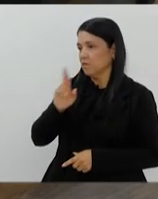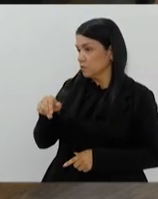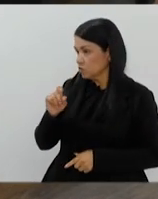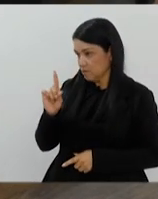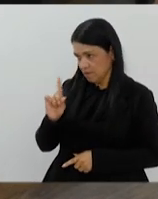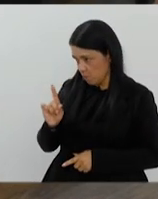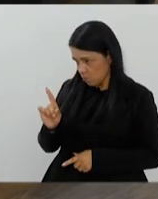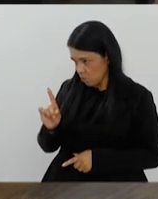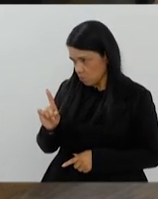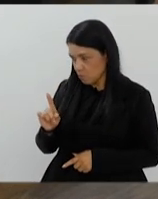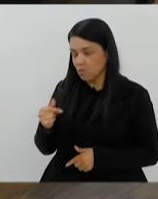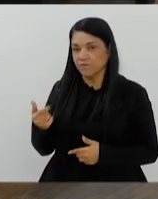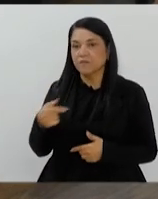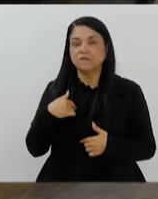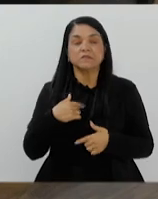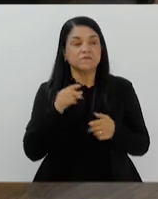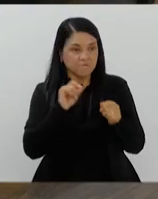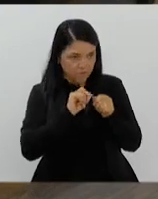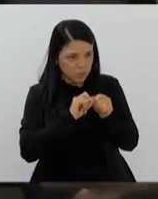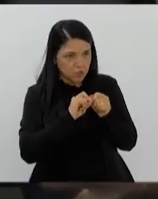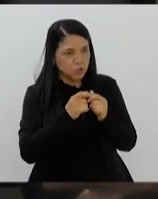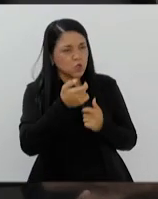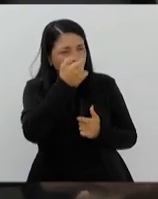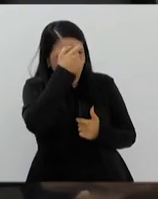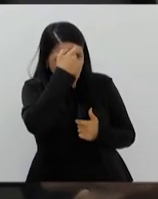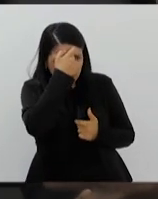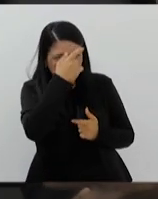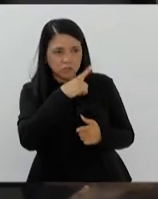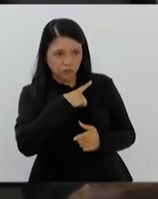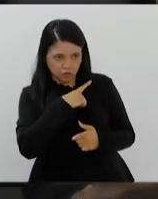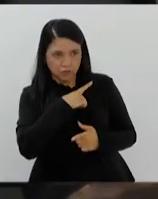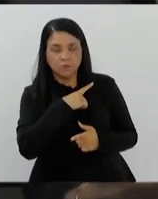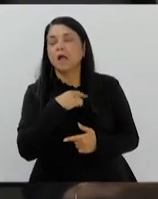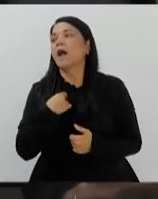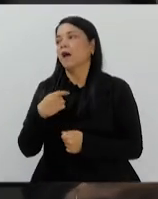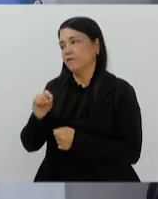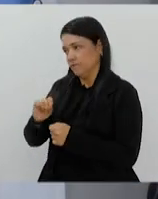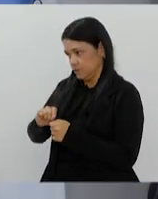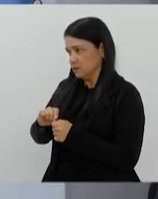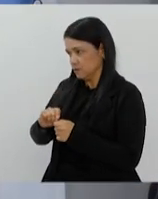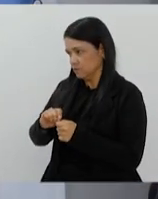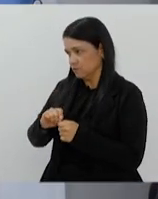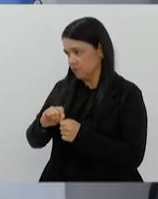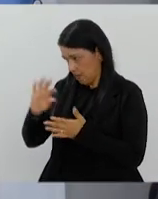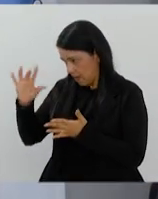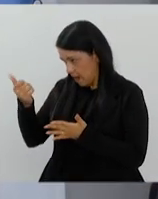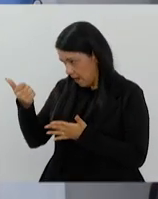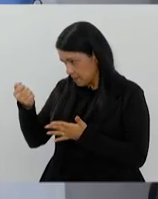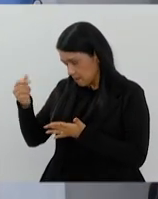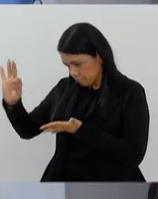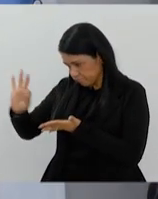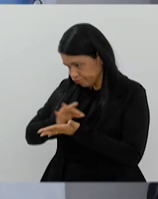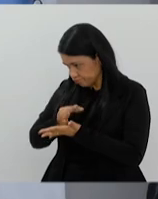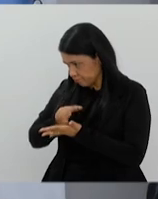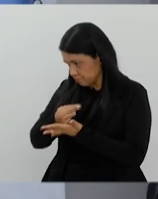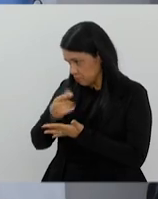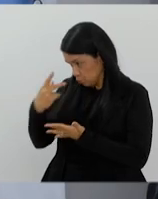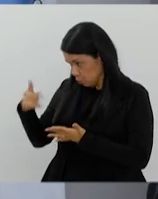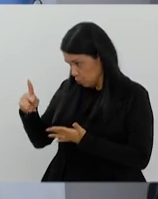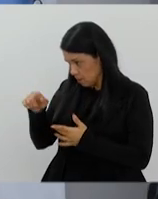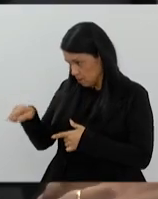senhora fez consciente do que fez fiz foi a sua caneta que fez não foi ordem de ninguém de